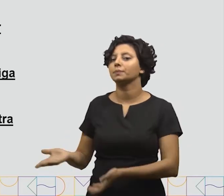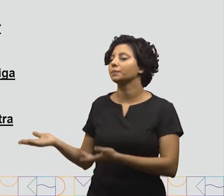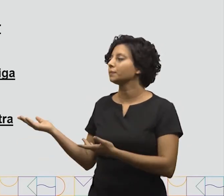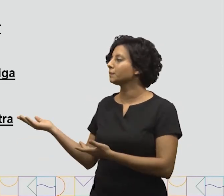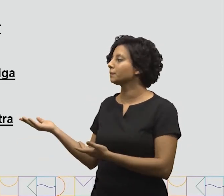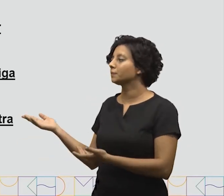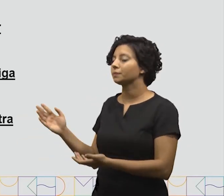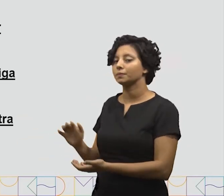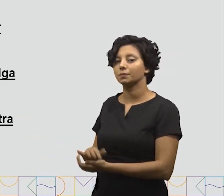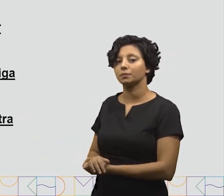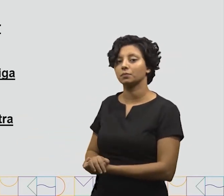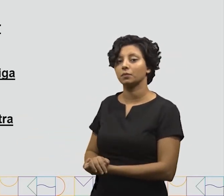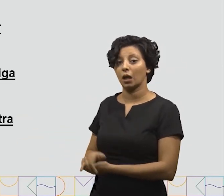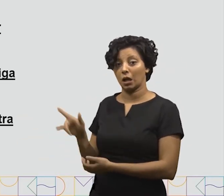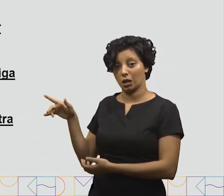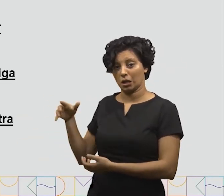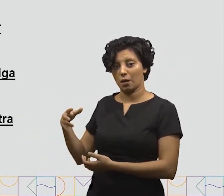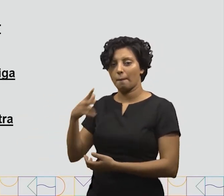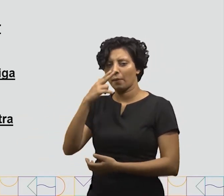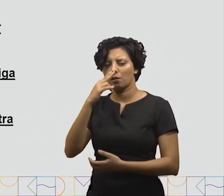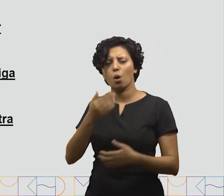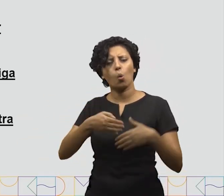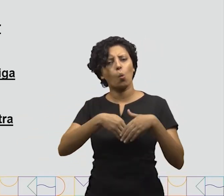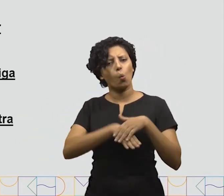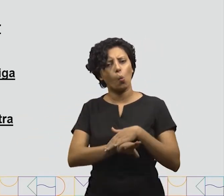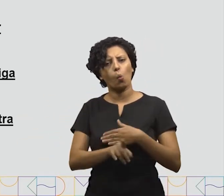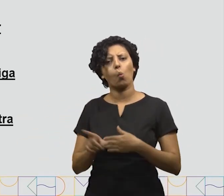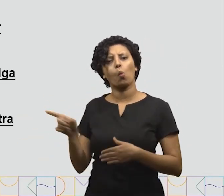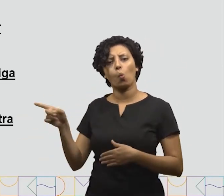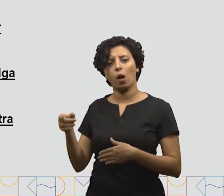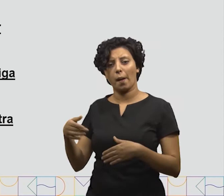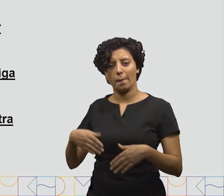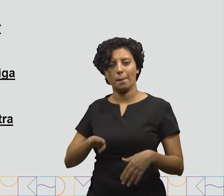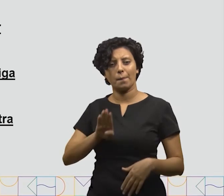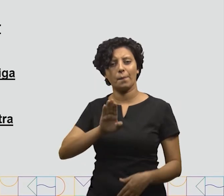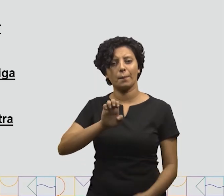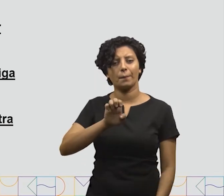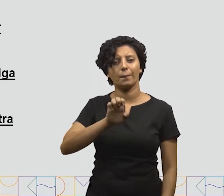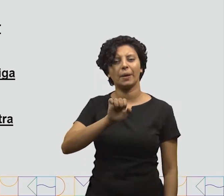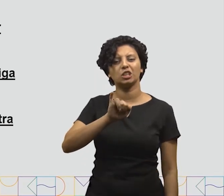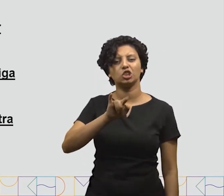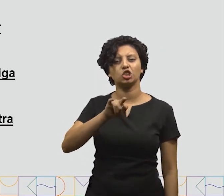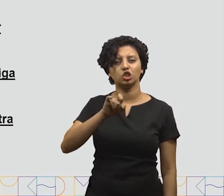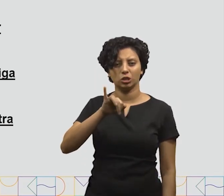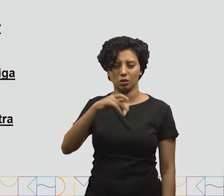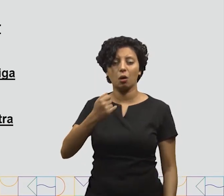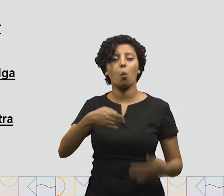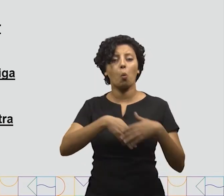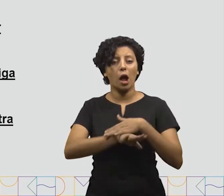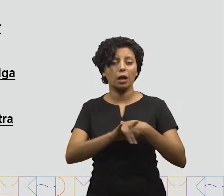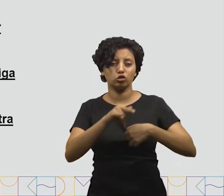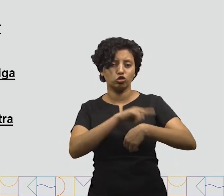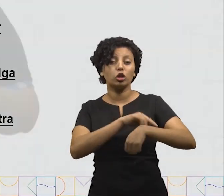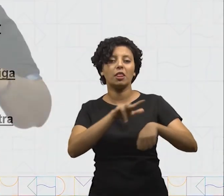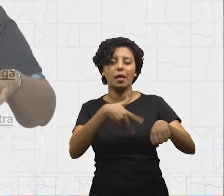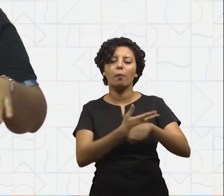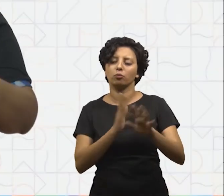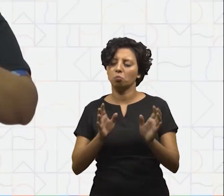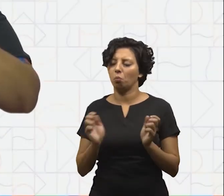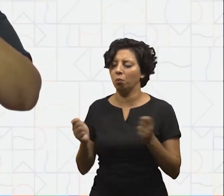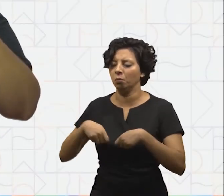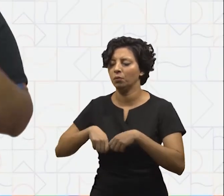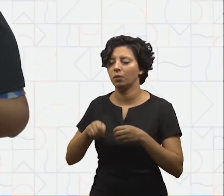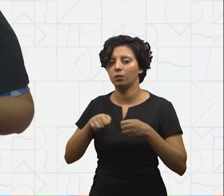bexiga urinária, uma espécie de bolsa para armazenar a urina até que ela seja eliminada pelo corpo.